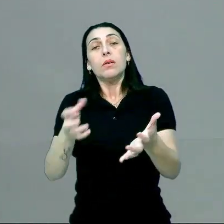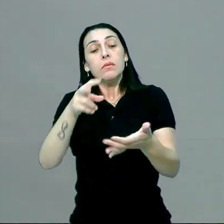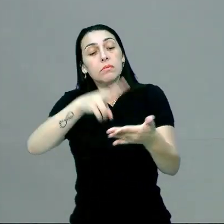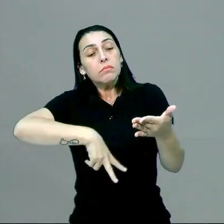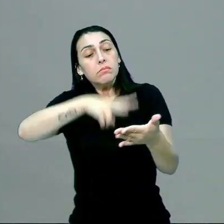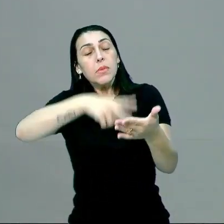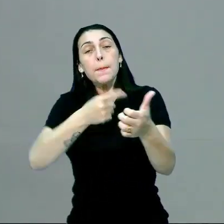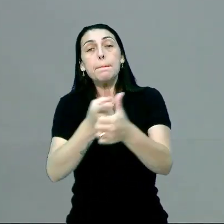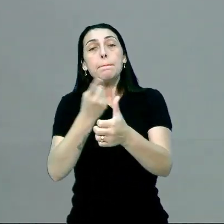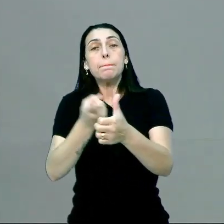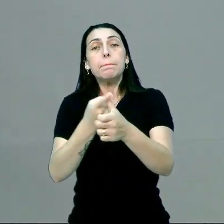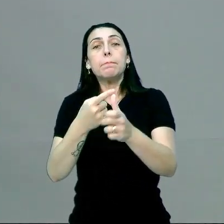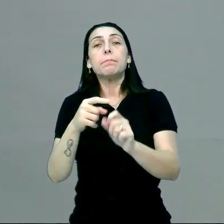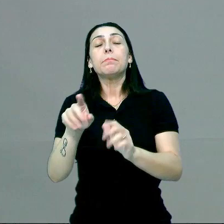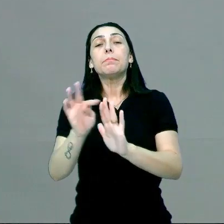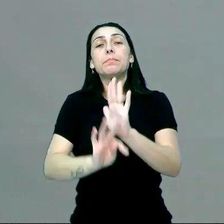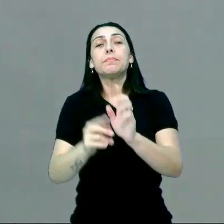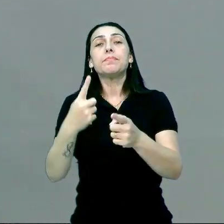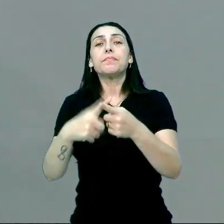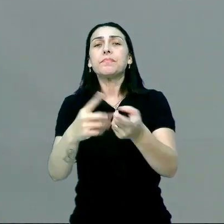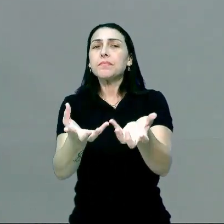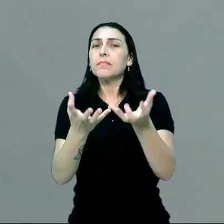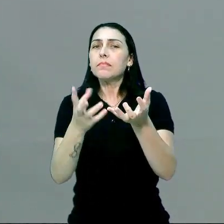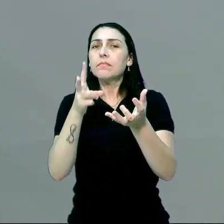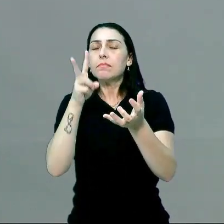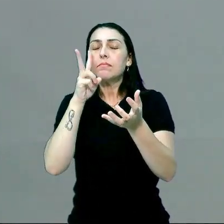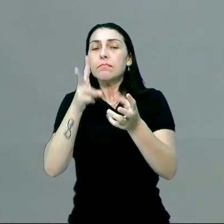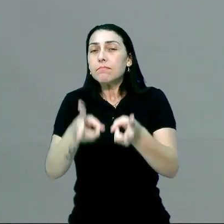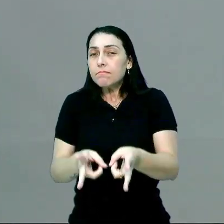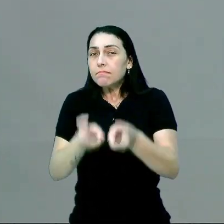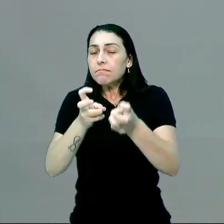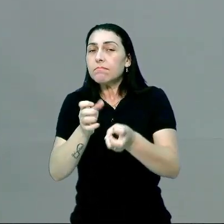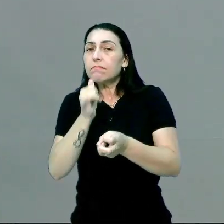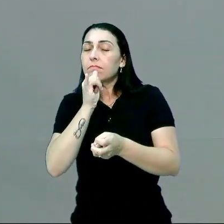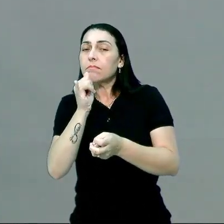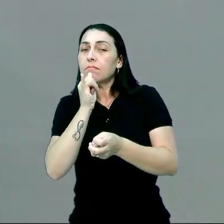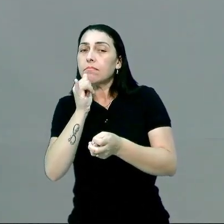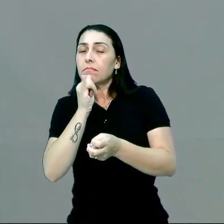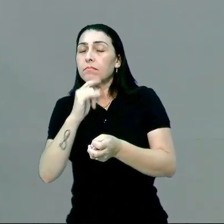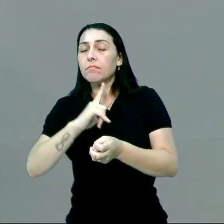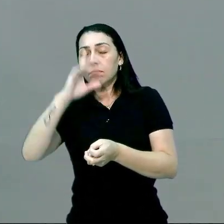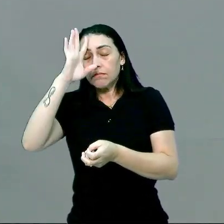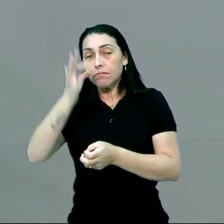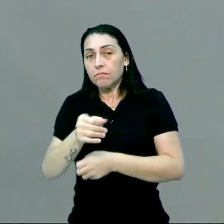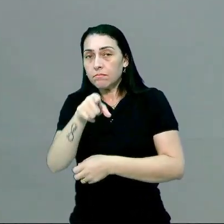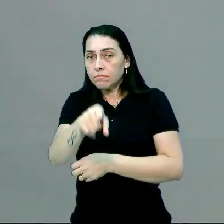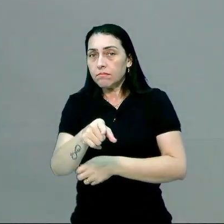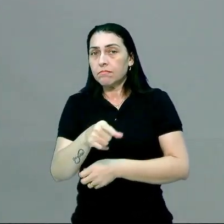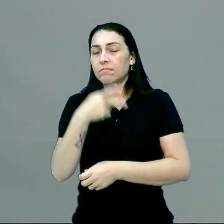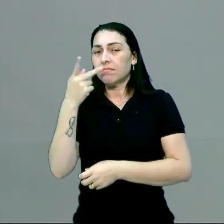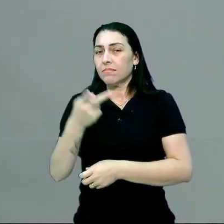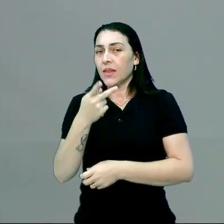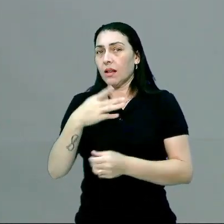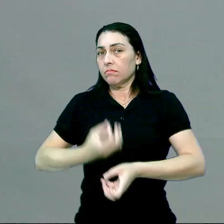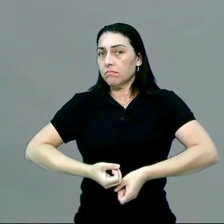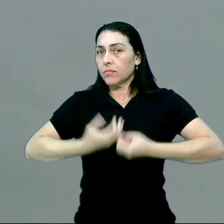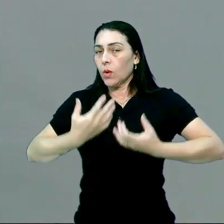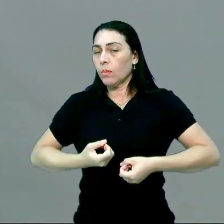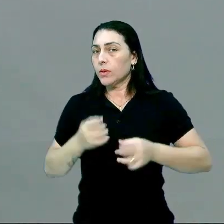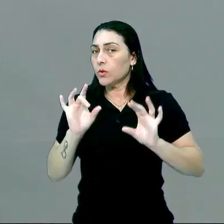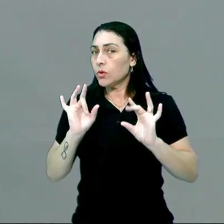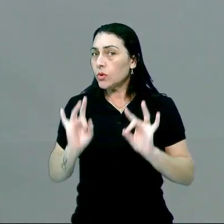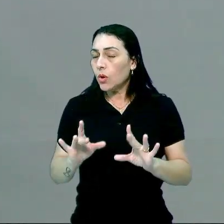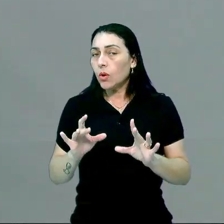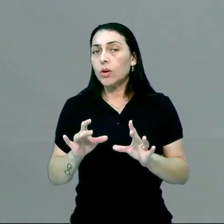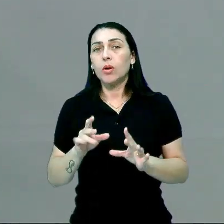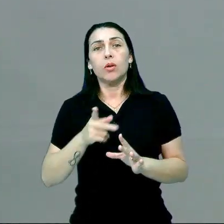leitura do texto primeiramente, porque eu queria que você observasse, por exemplo, porque eu tenho certeza que vocês disseram, é um poema. Só que eu